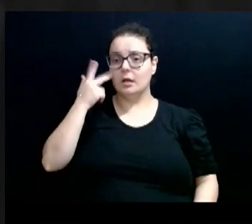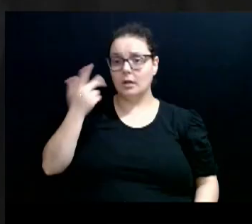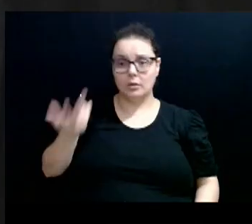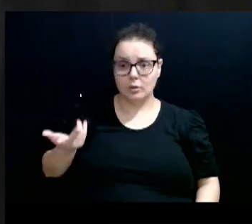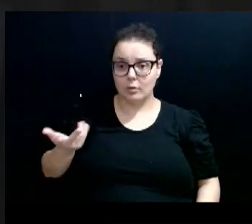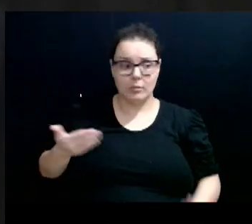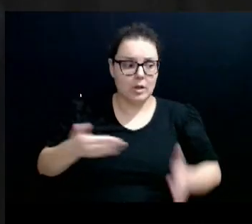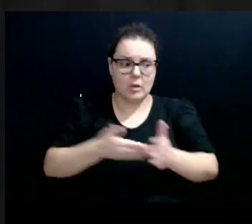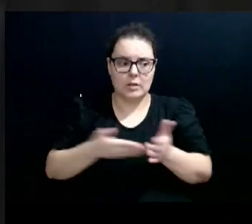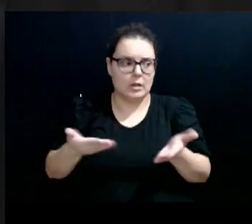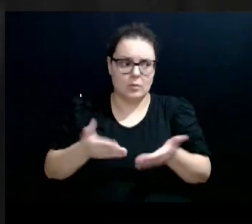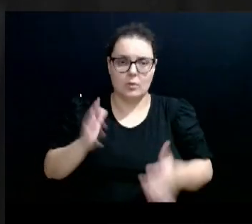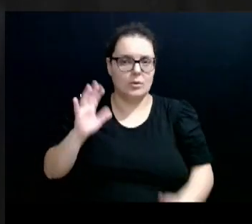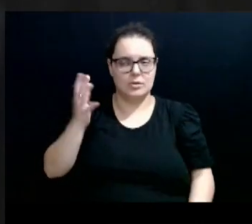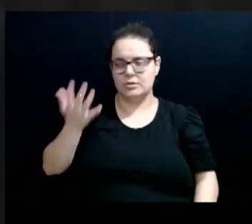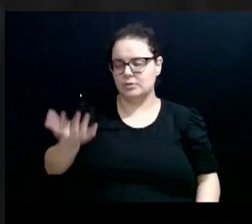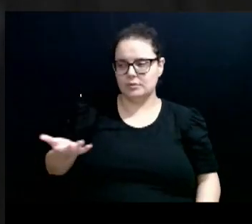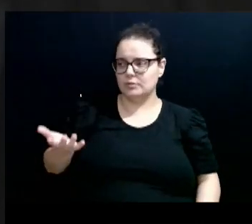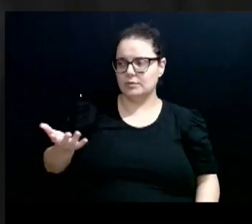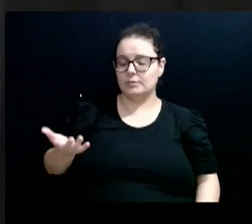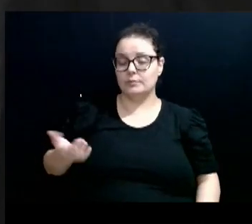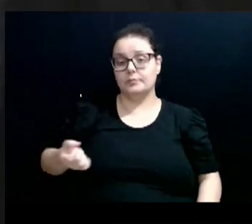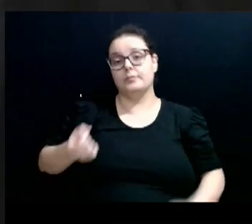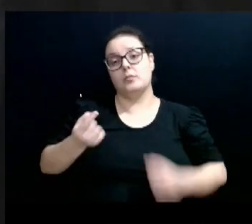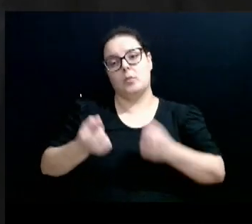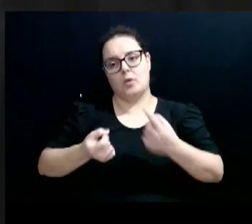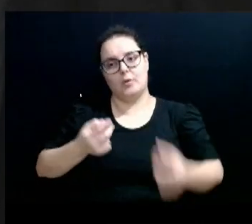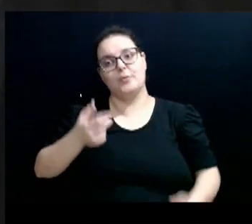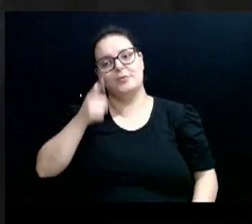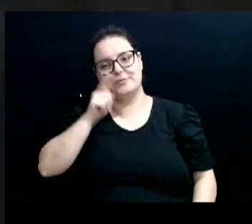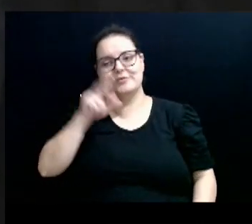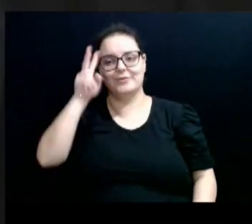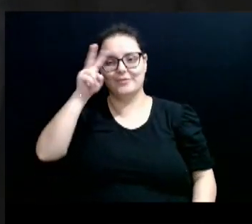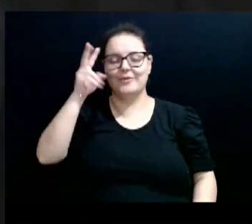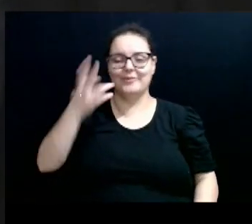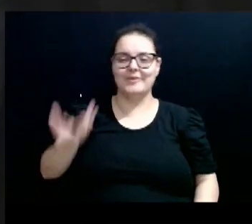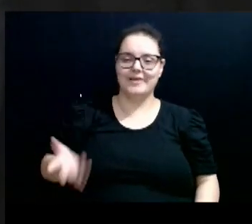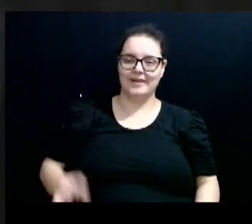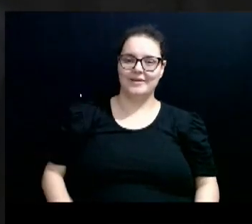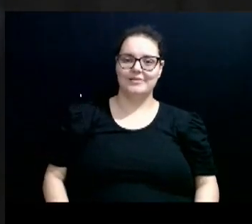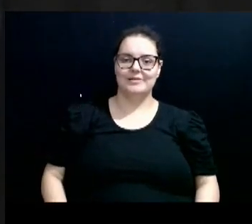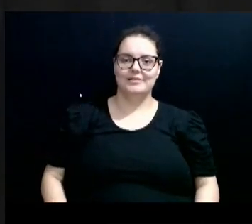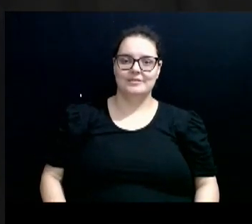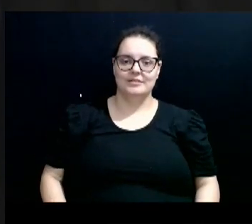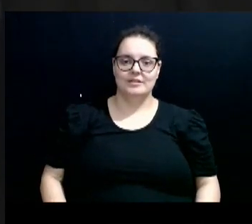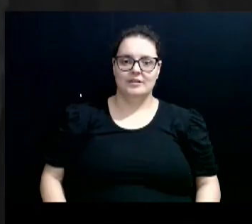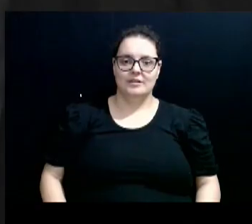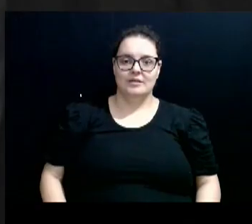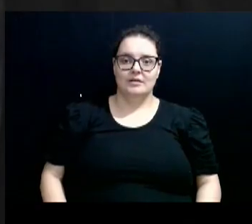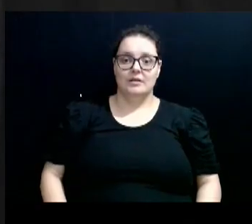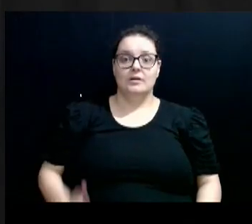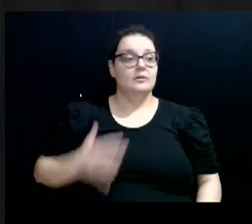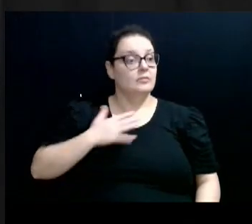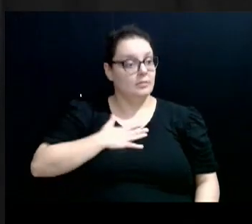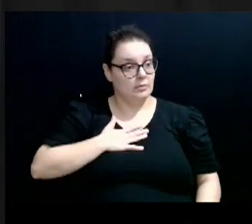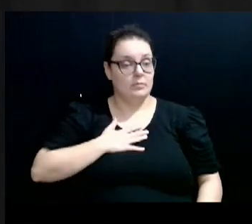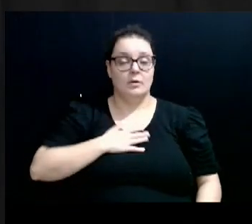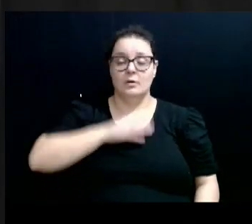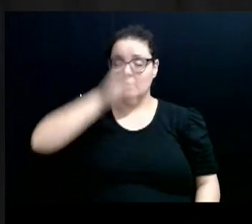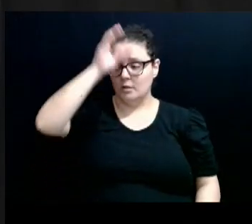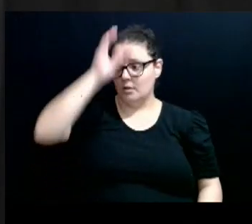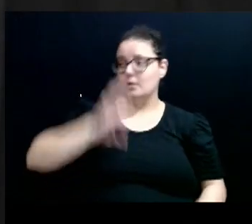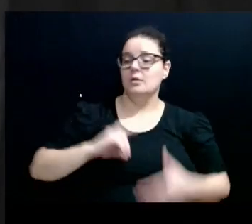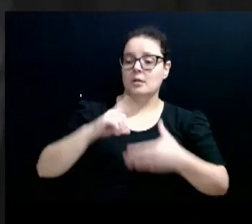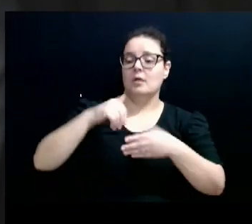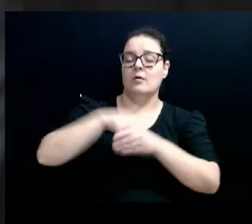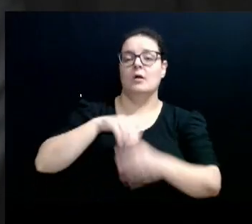acontece, alguns eu consigo lembrar, né? E esses foram meus eleitores. Tanto é que quando eu saí